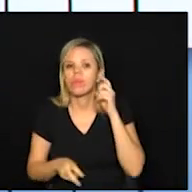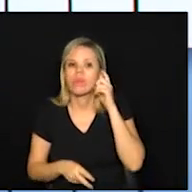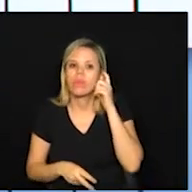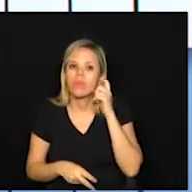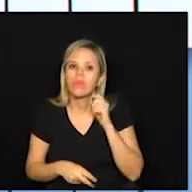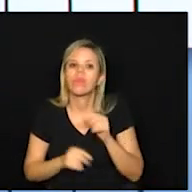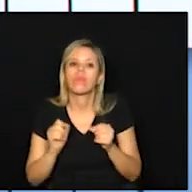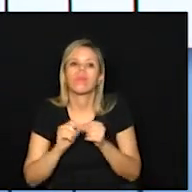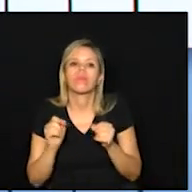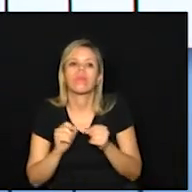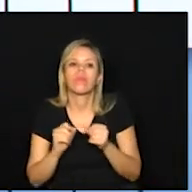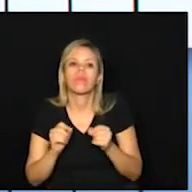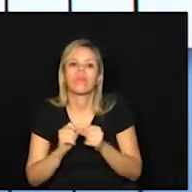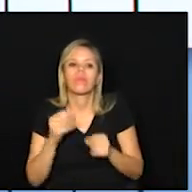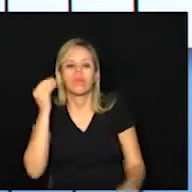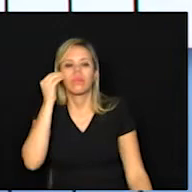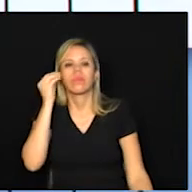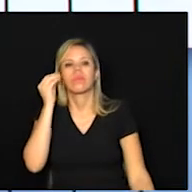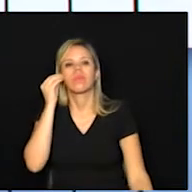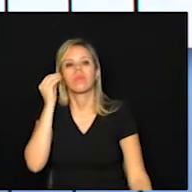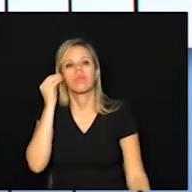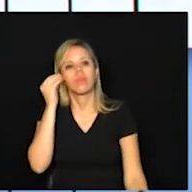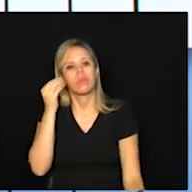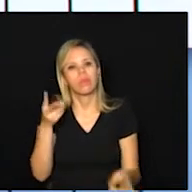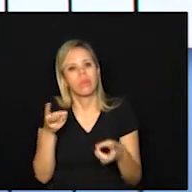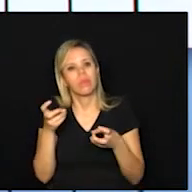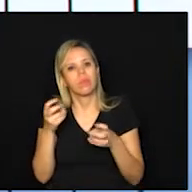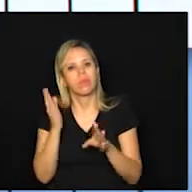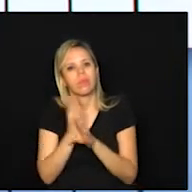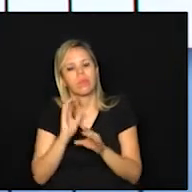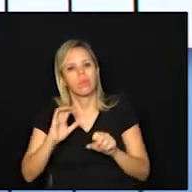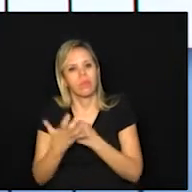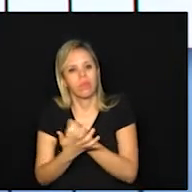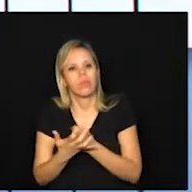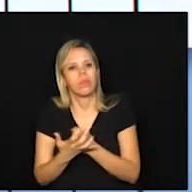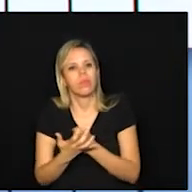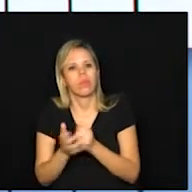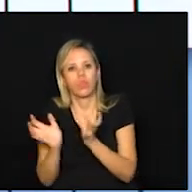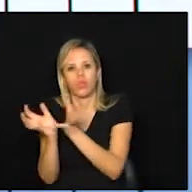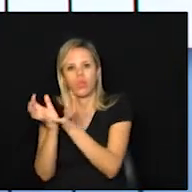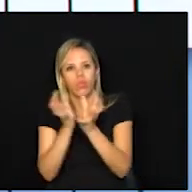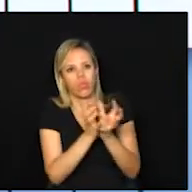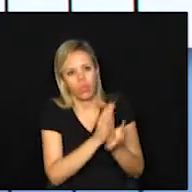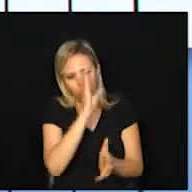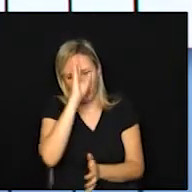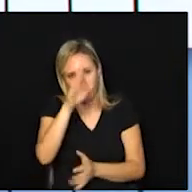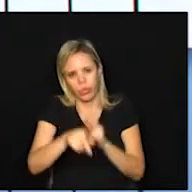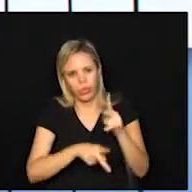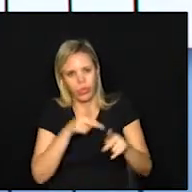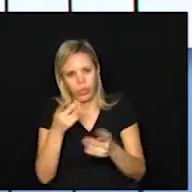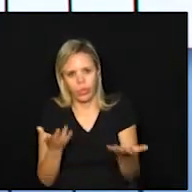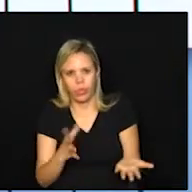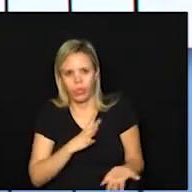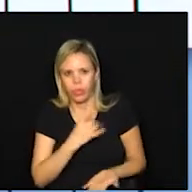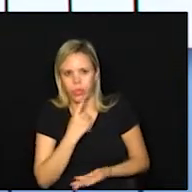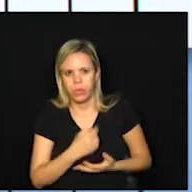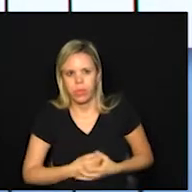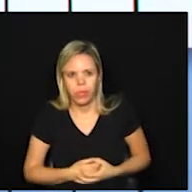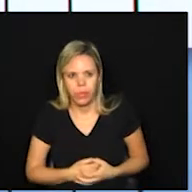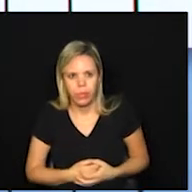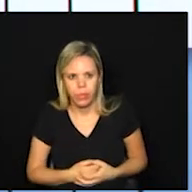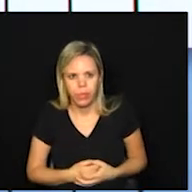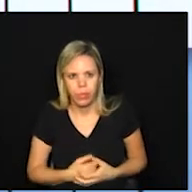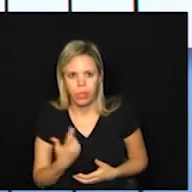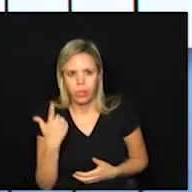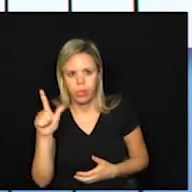da realização de testes para a detecção da Covid-19 em grupos prioritários aqui na nossa cidade.